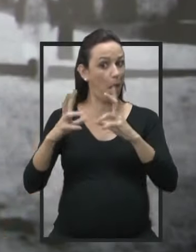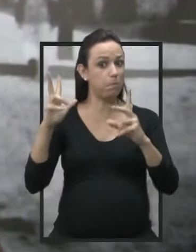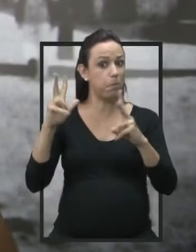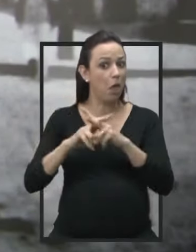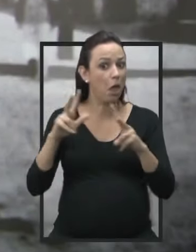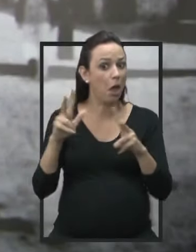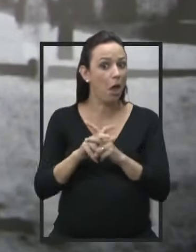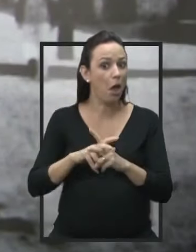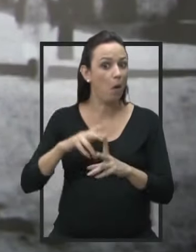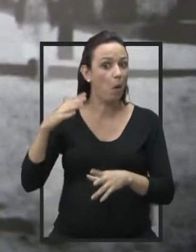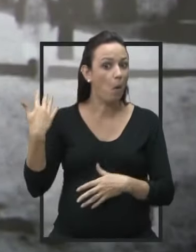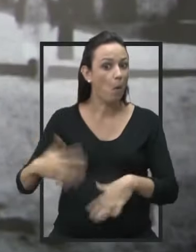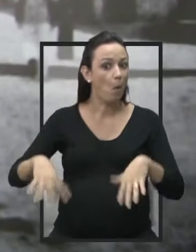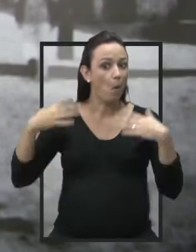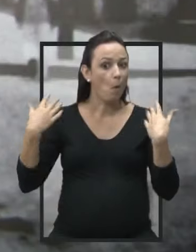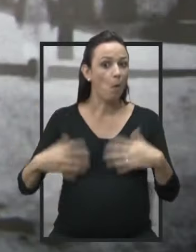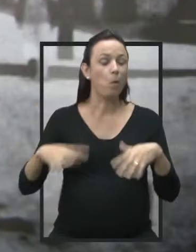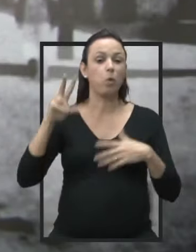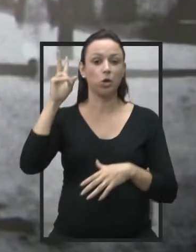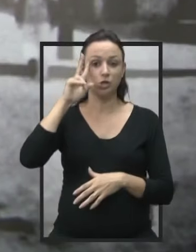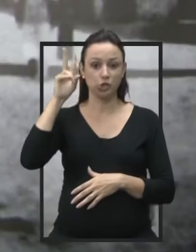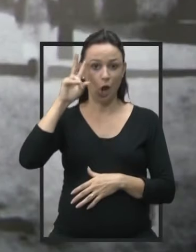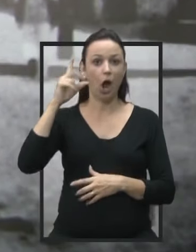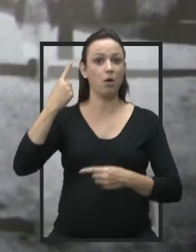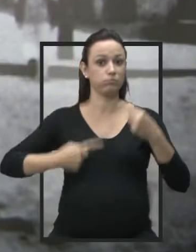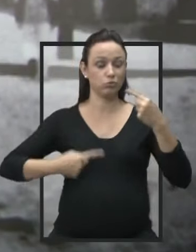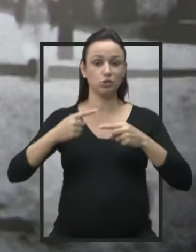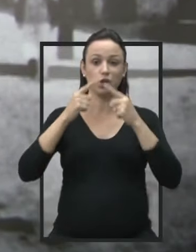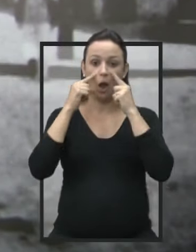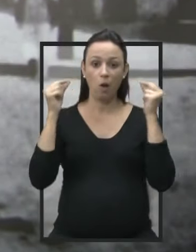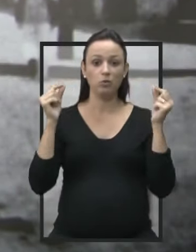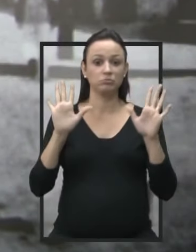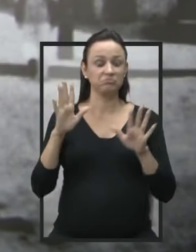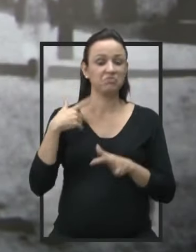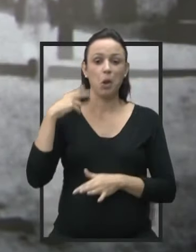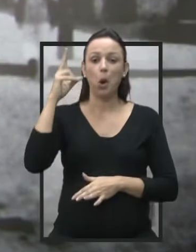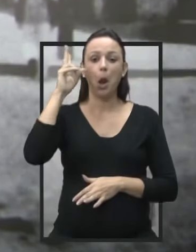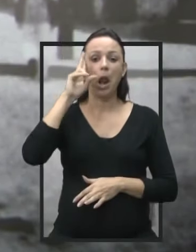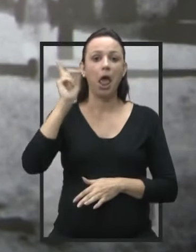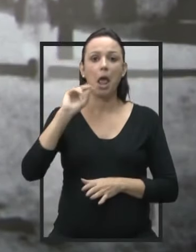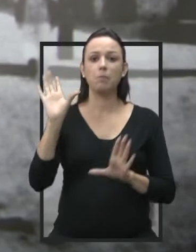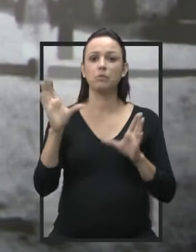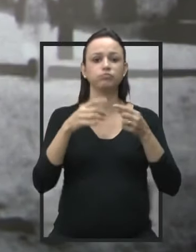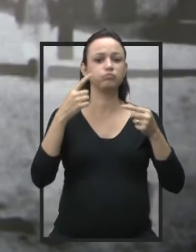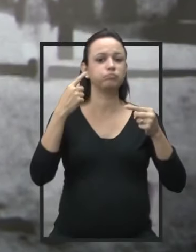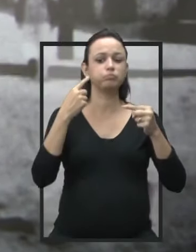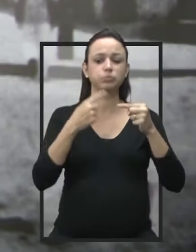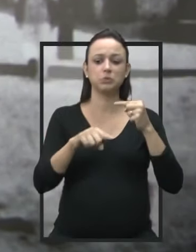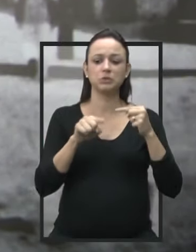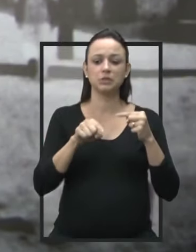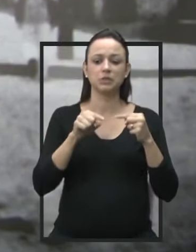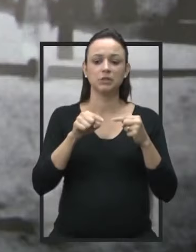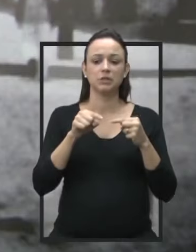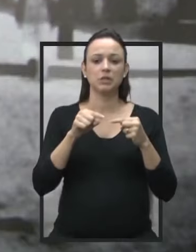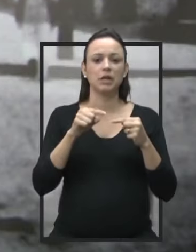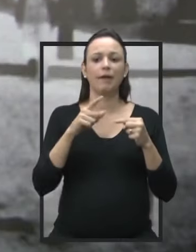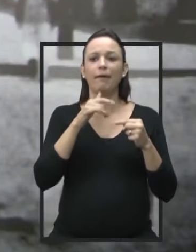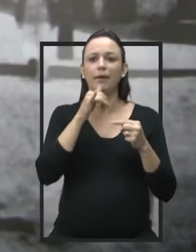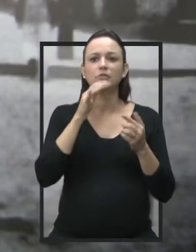né? Na história política de Jaú. Mas assim, não lembro de ter uma oposição